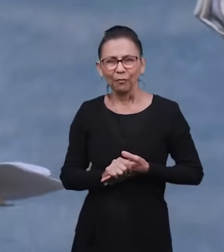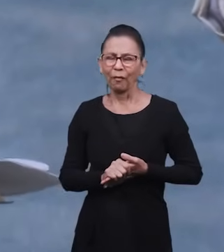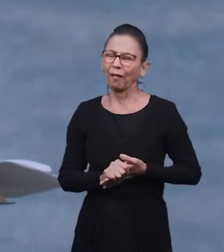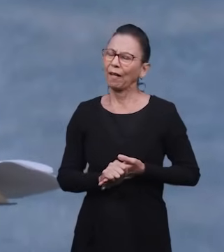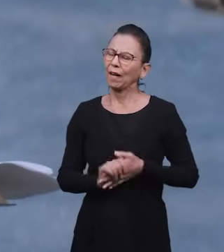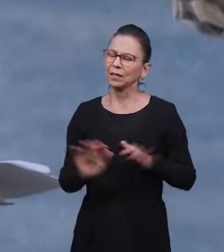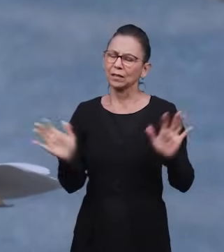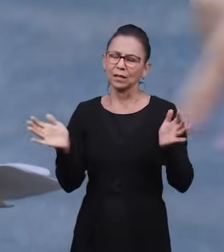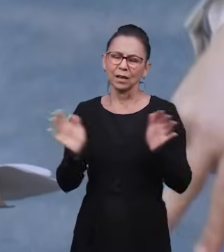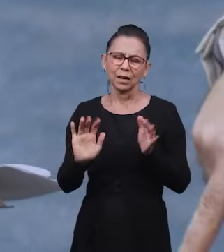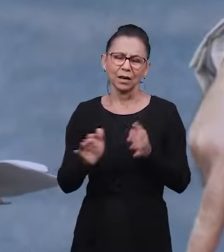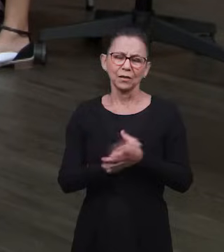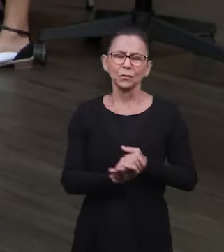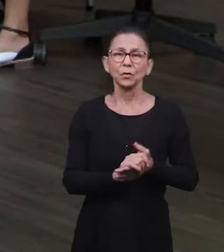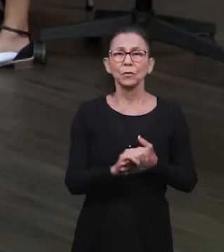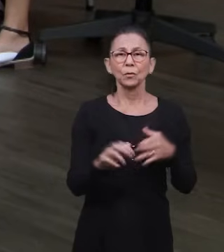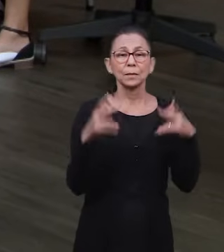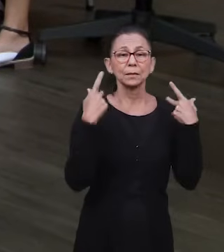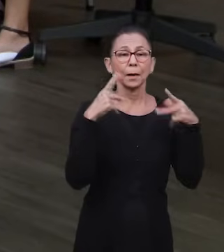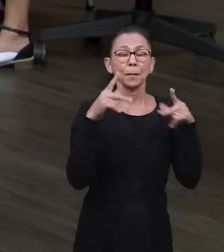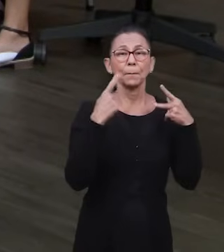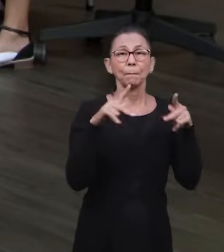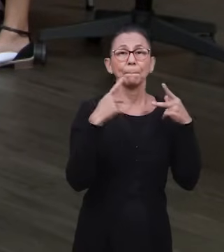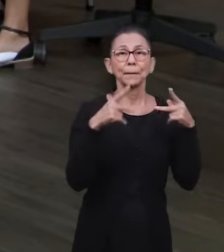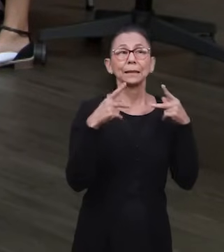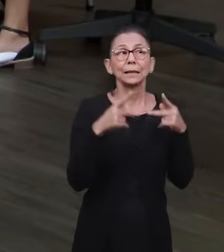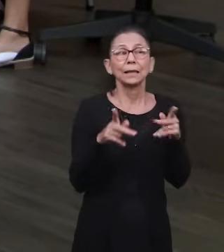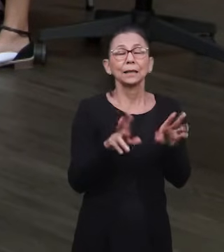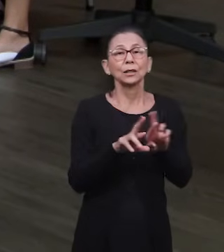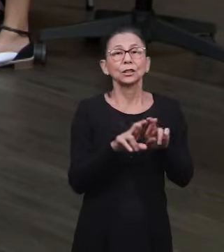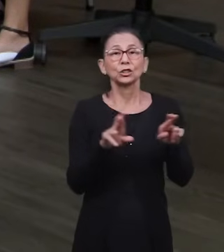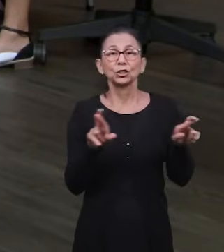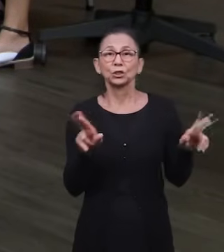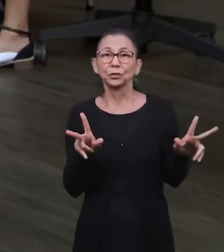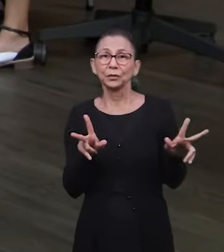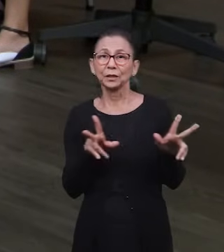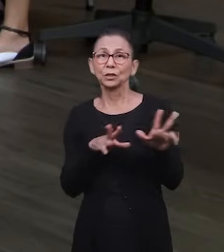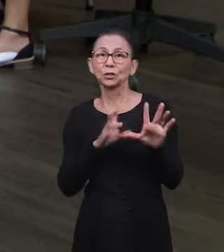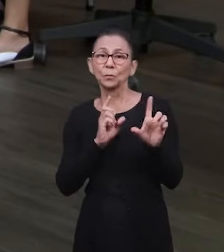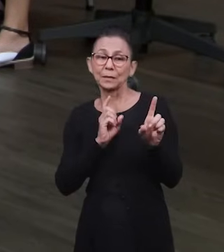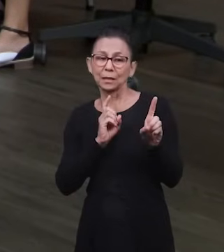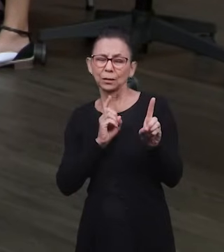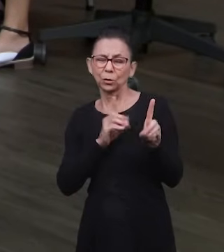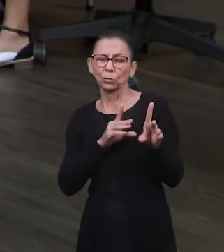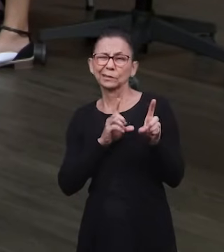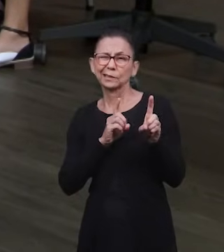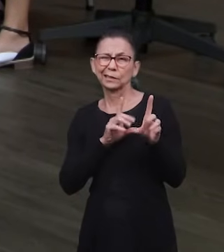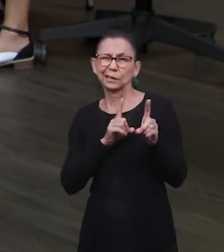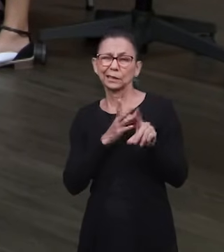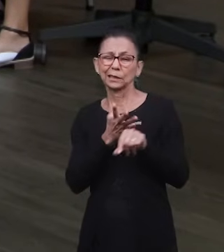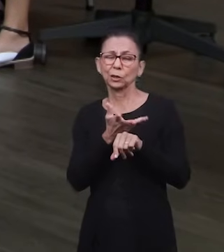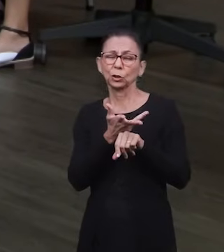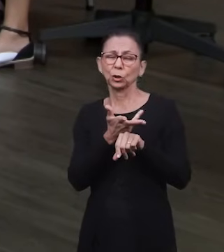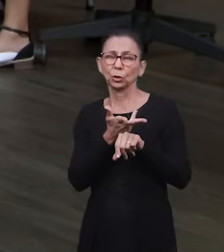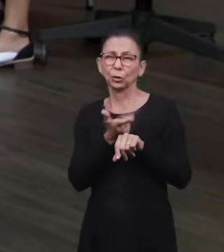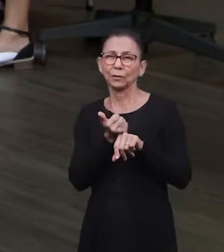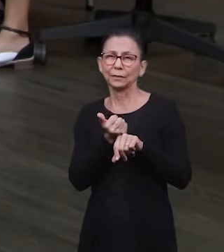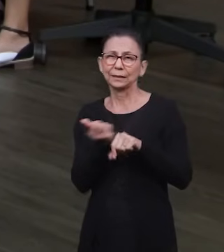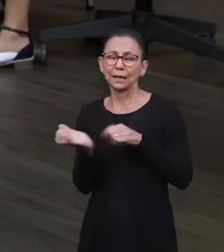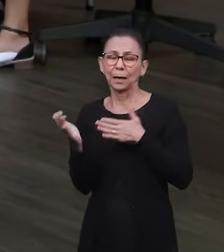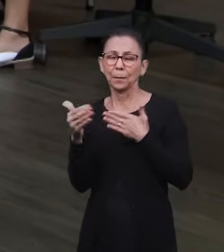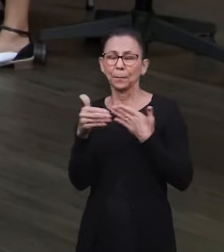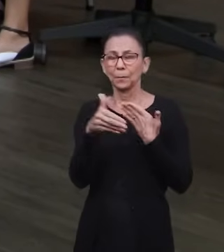acaba levando outras pessoas à apostasia também. Então ele passa o quê? Ele passa a doutrinar as pessoas na apostasia. Então ele